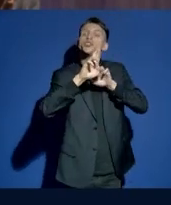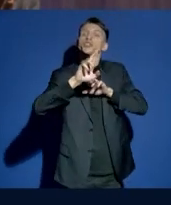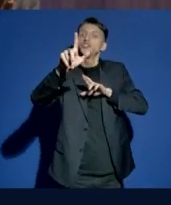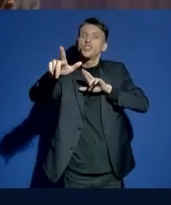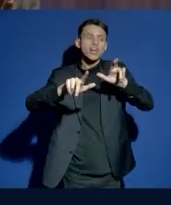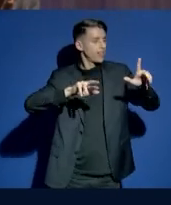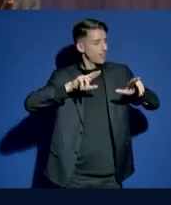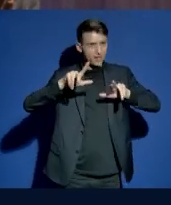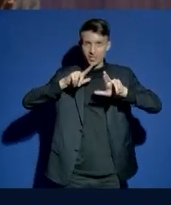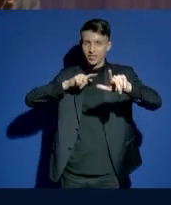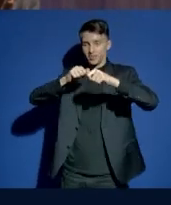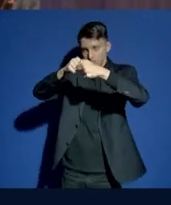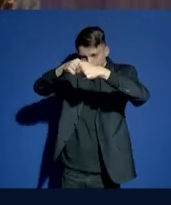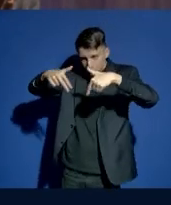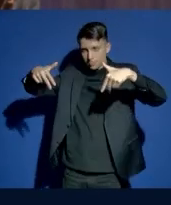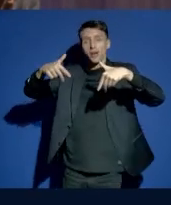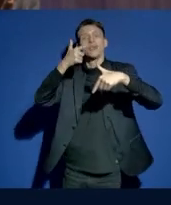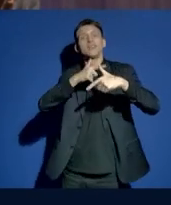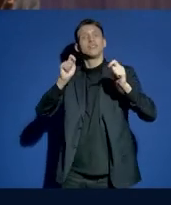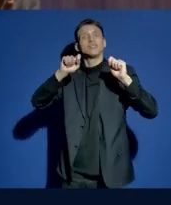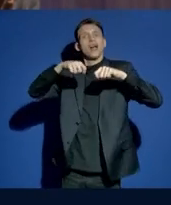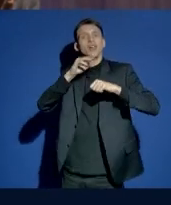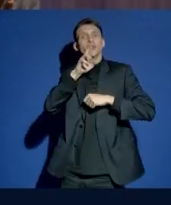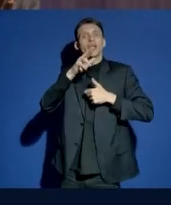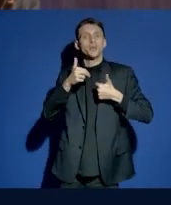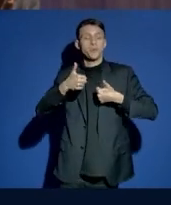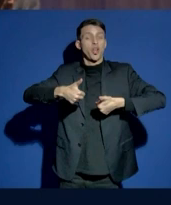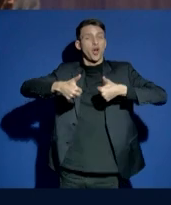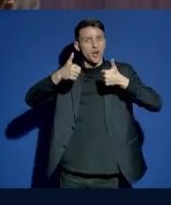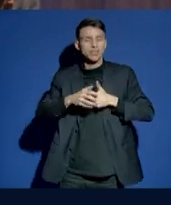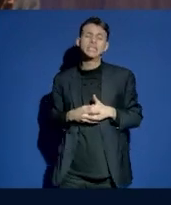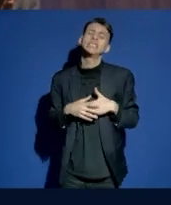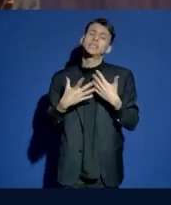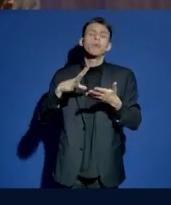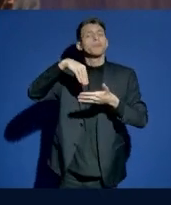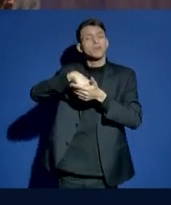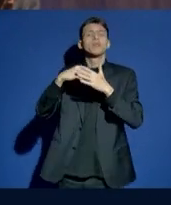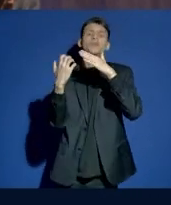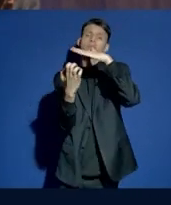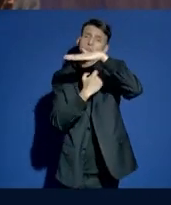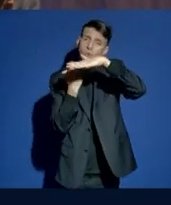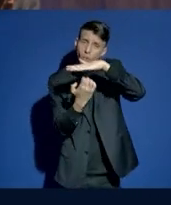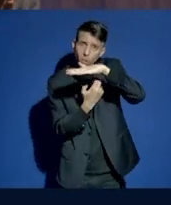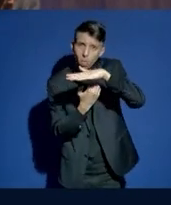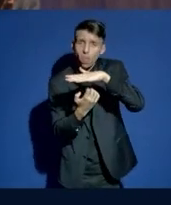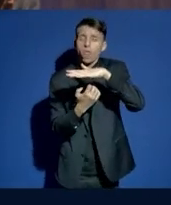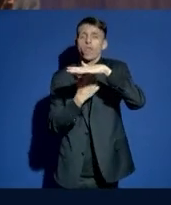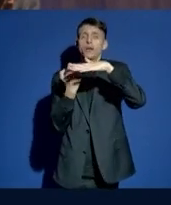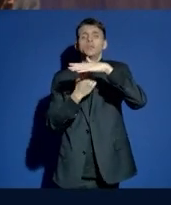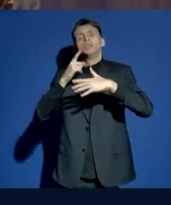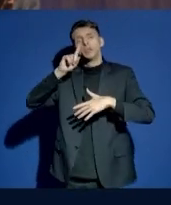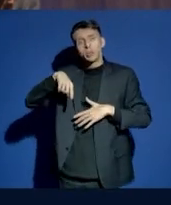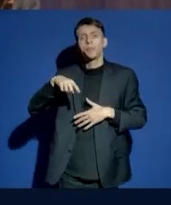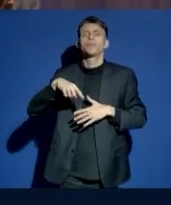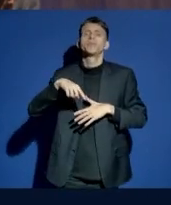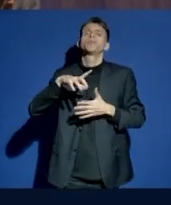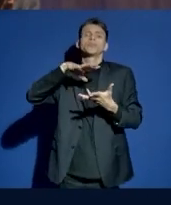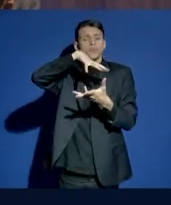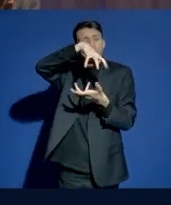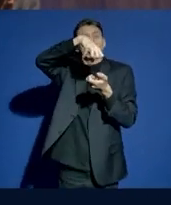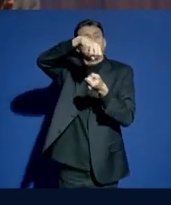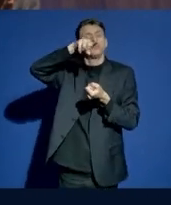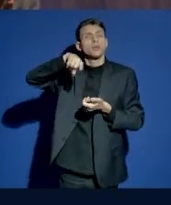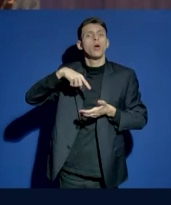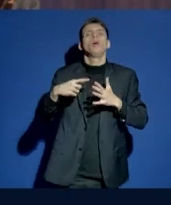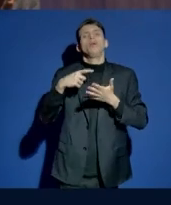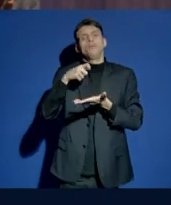Então, dentro da Granja Faria, a sustentabilidade é encarada como uma obrigação, como algo